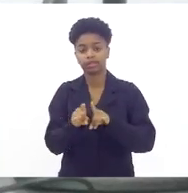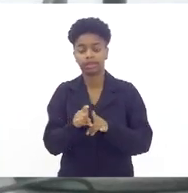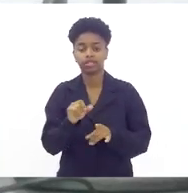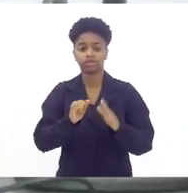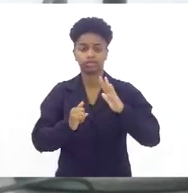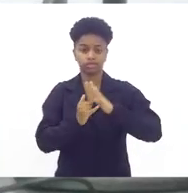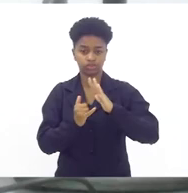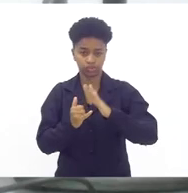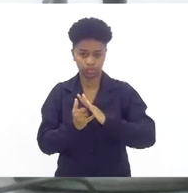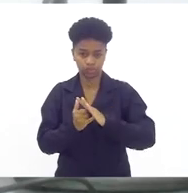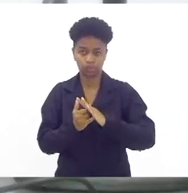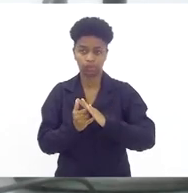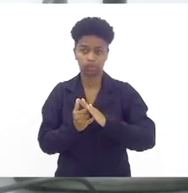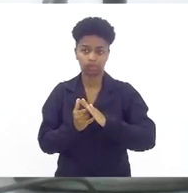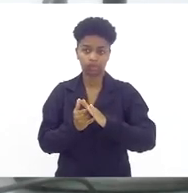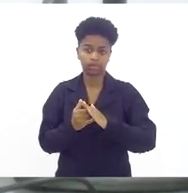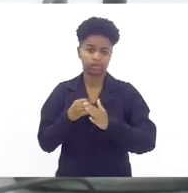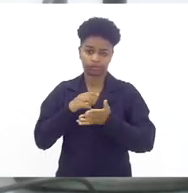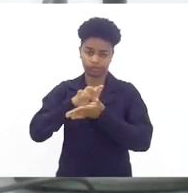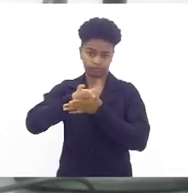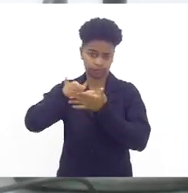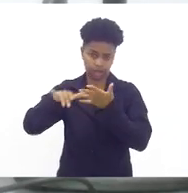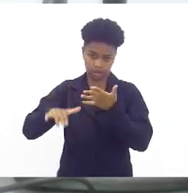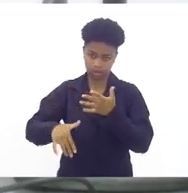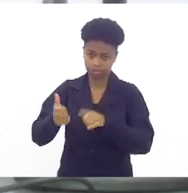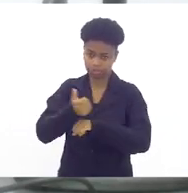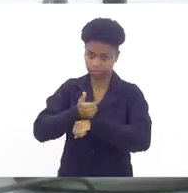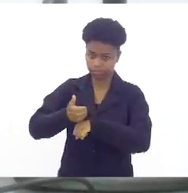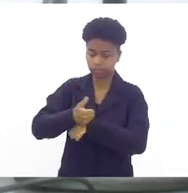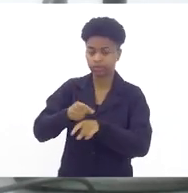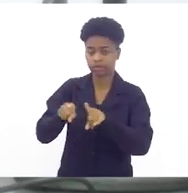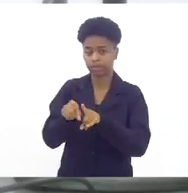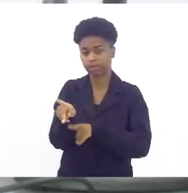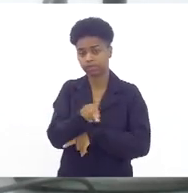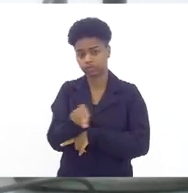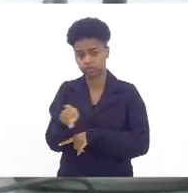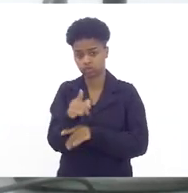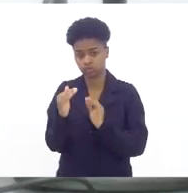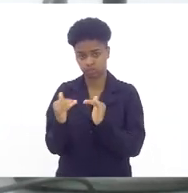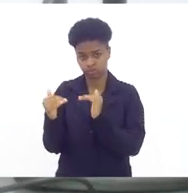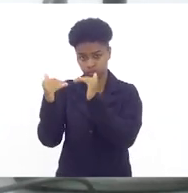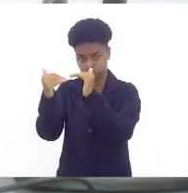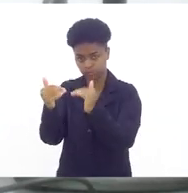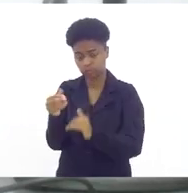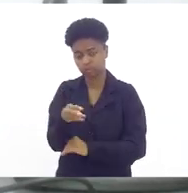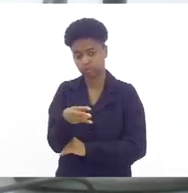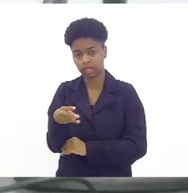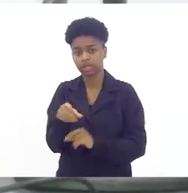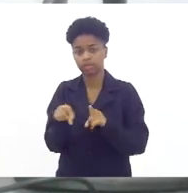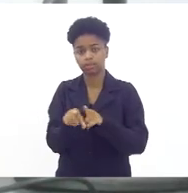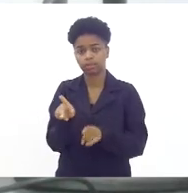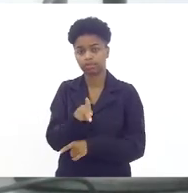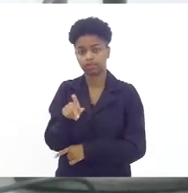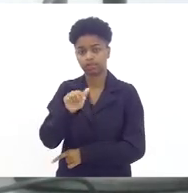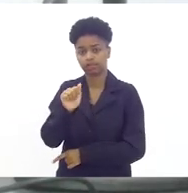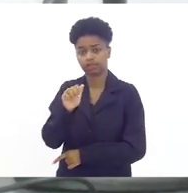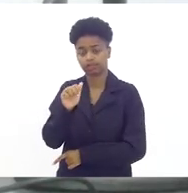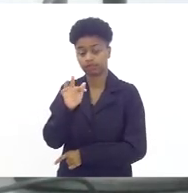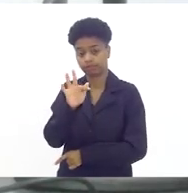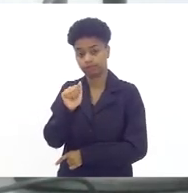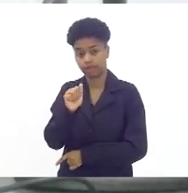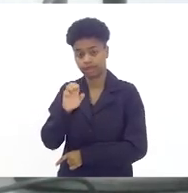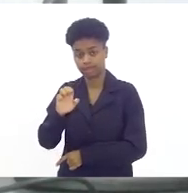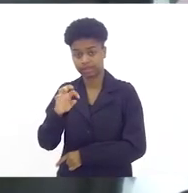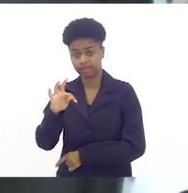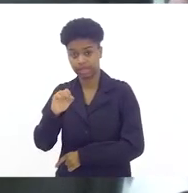orientadora Educacional 22 professor do ensino superior 33 Professor Faetec 1 20 horas